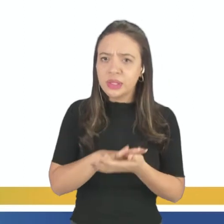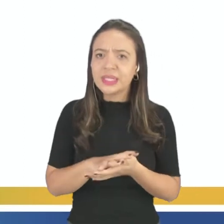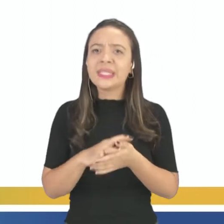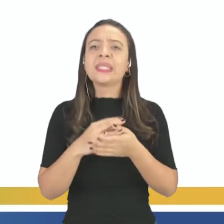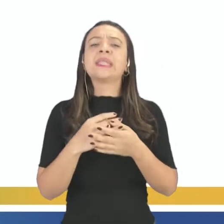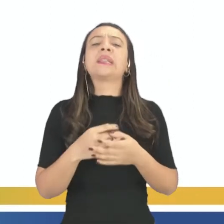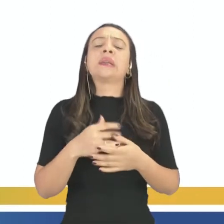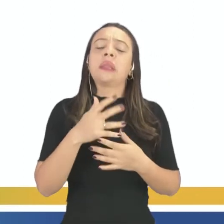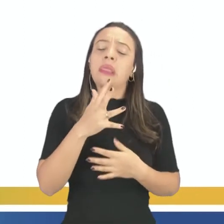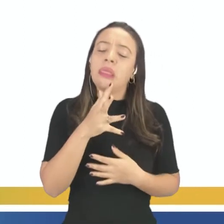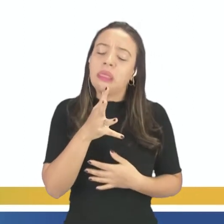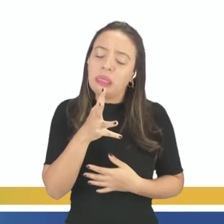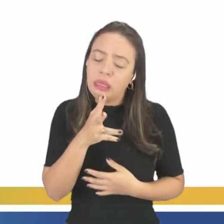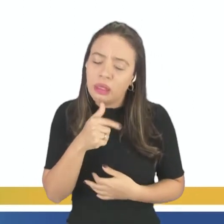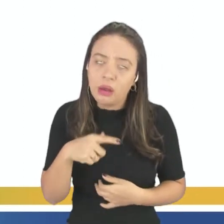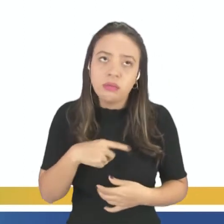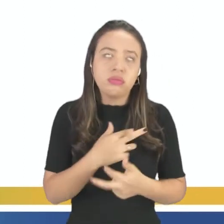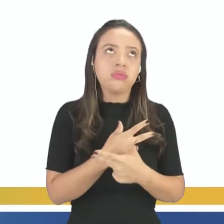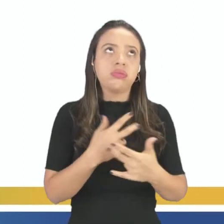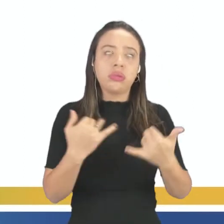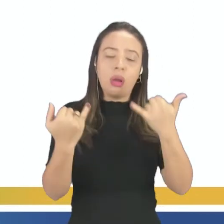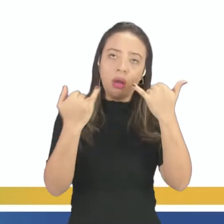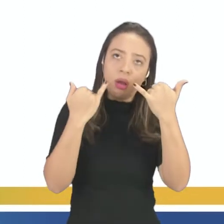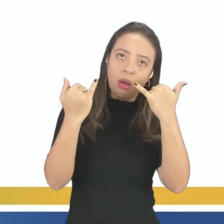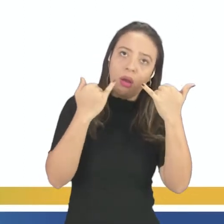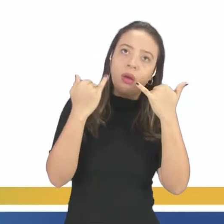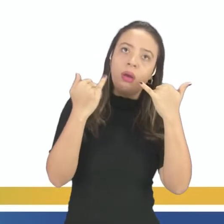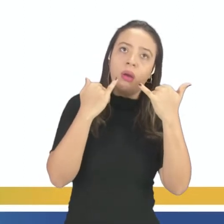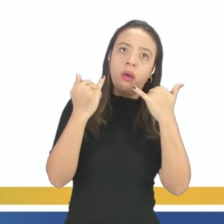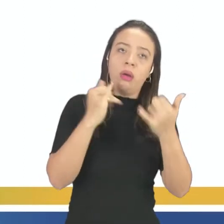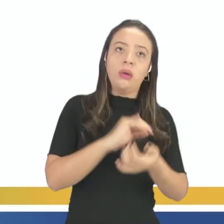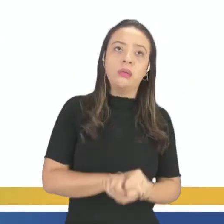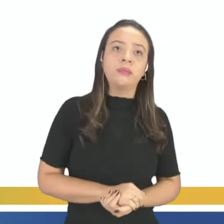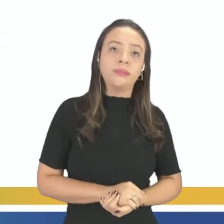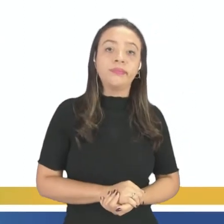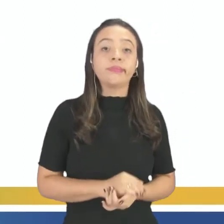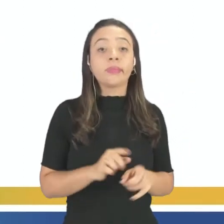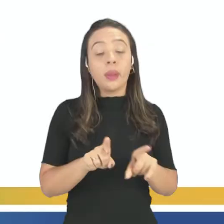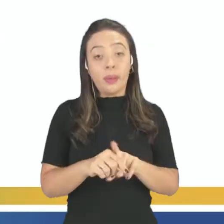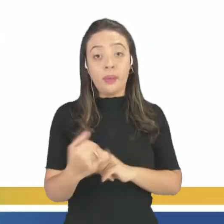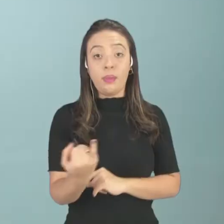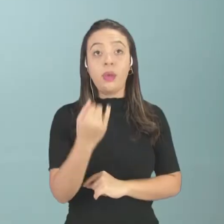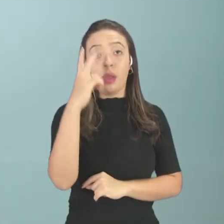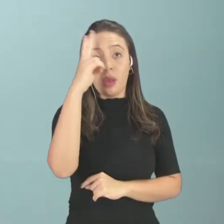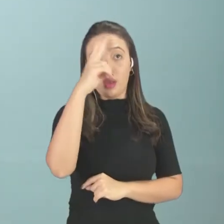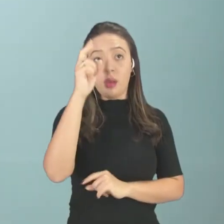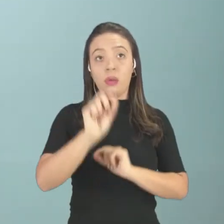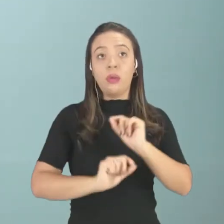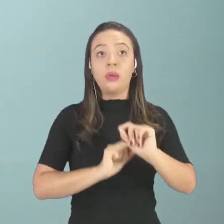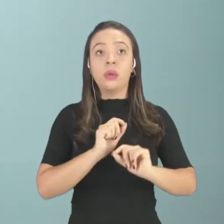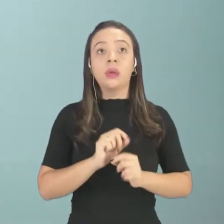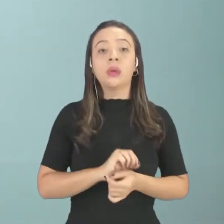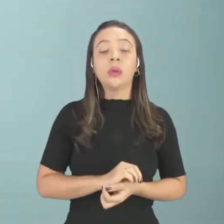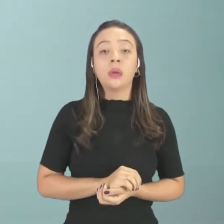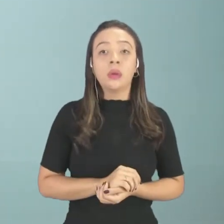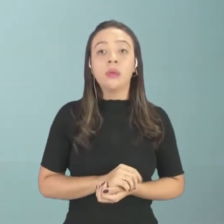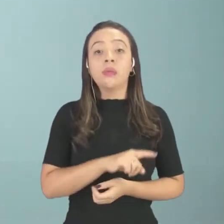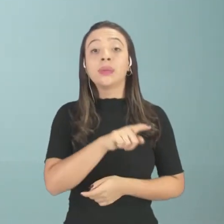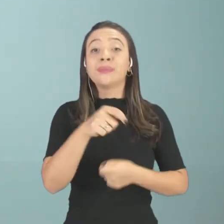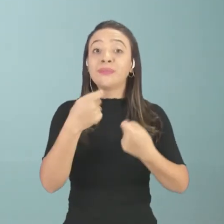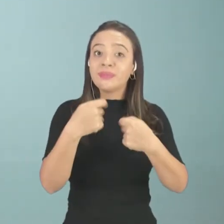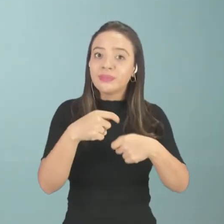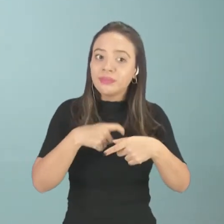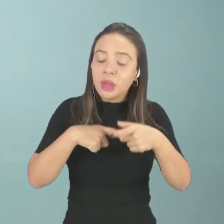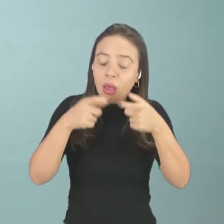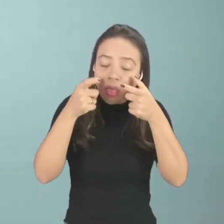extensa, com muitas informações, e aí vale lembrar que na matemática você deve ter essa